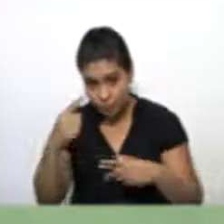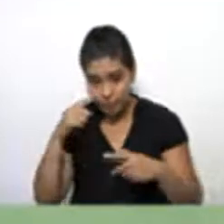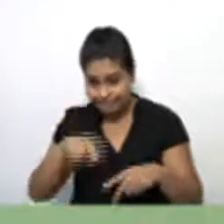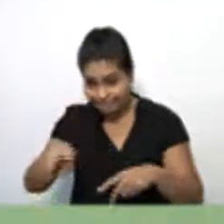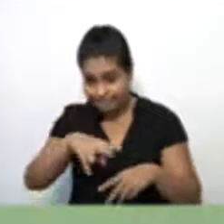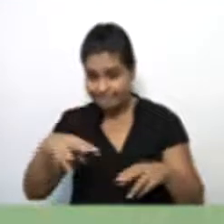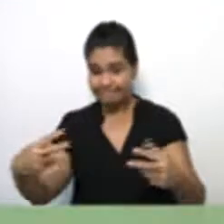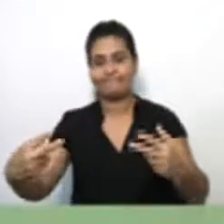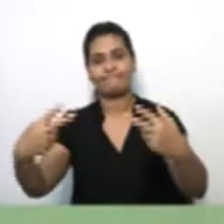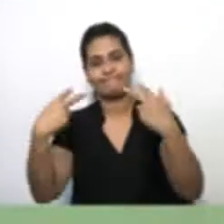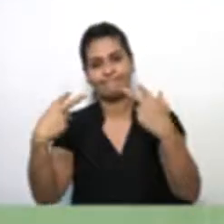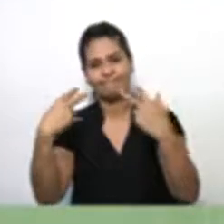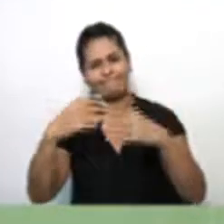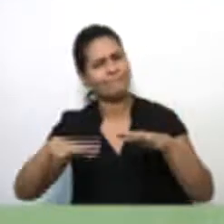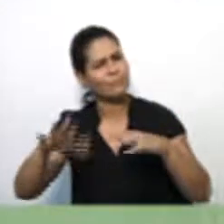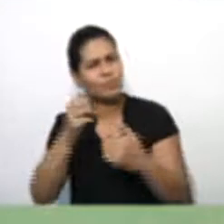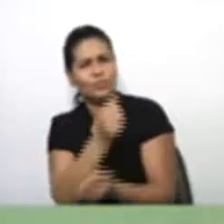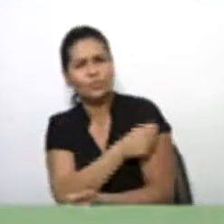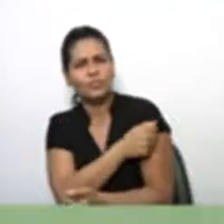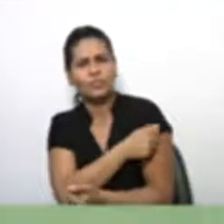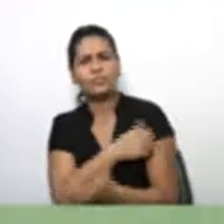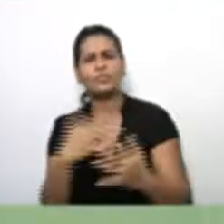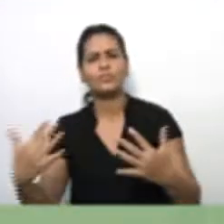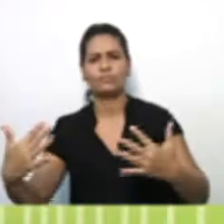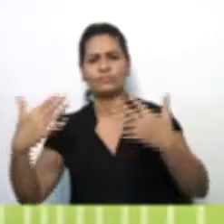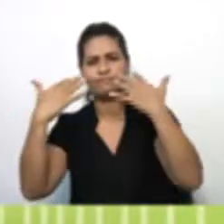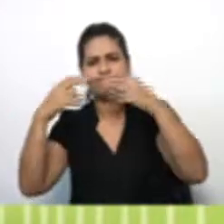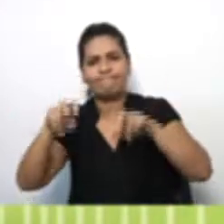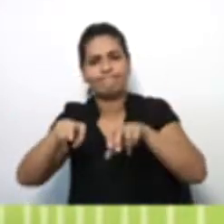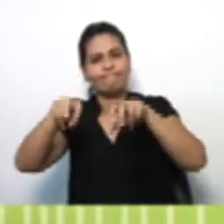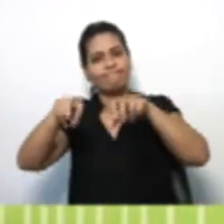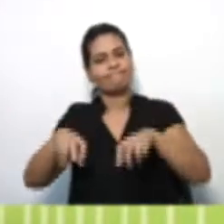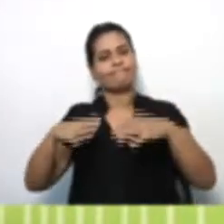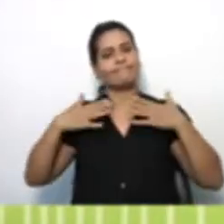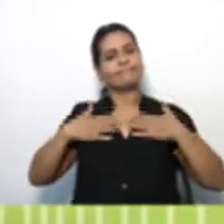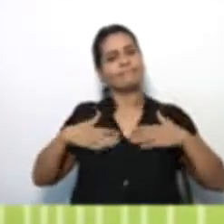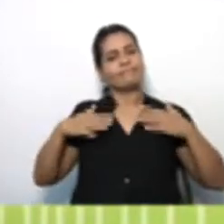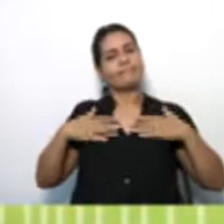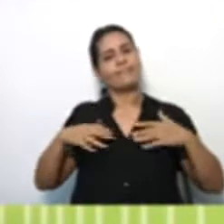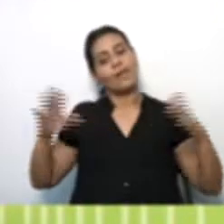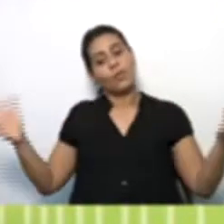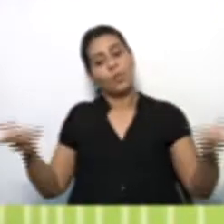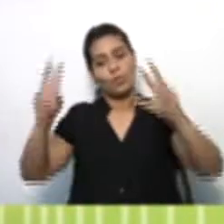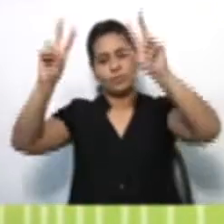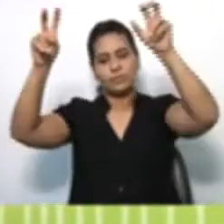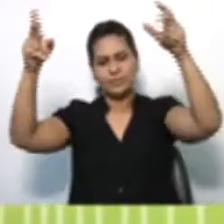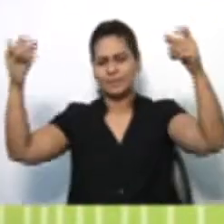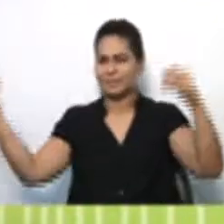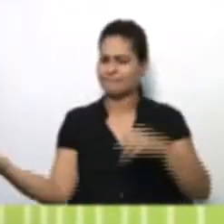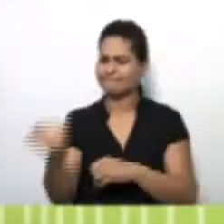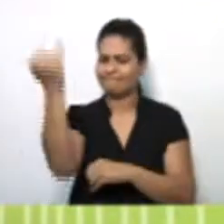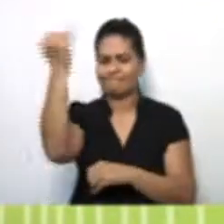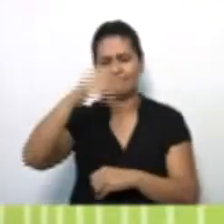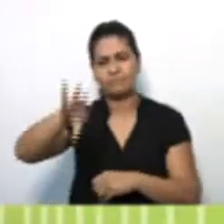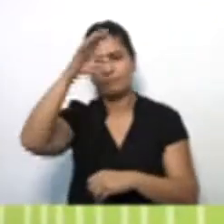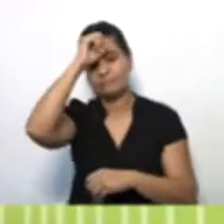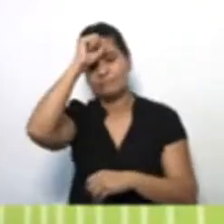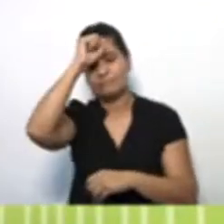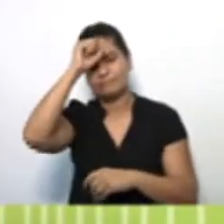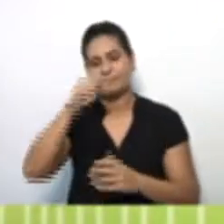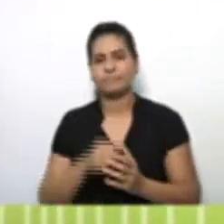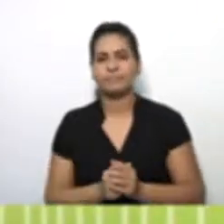está aí assistindo a gente, todos vocês que estão aí, acomodem-se bem, porque o tema é de suma importância para o seu